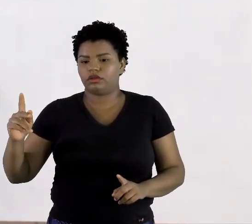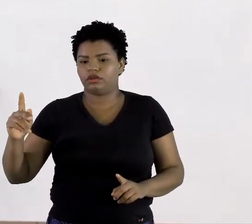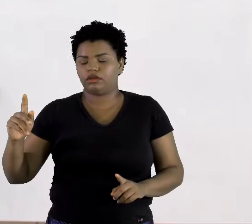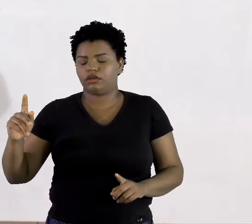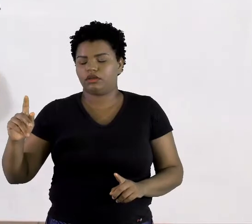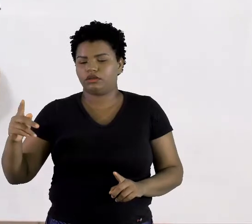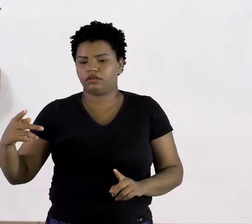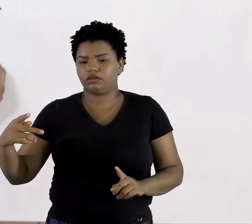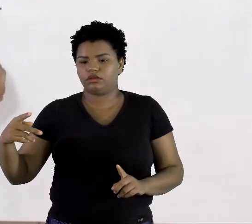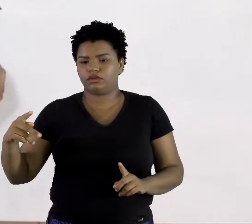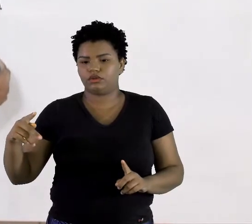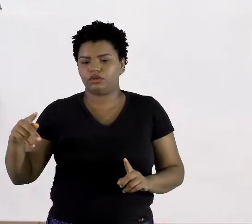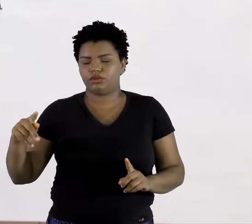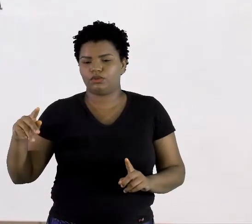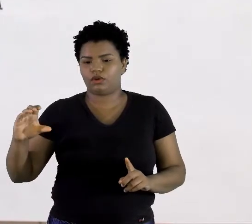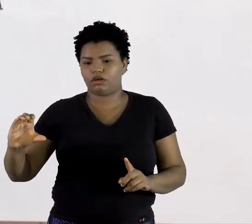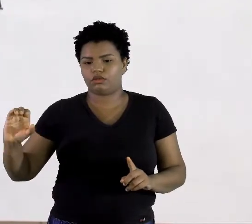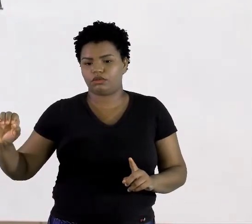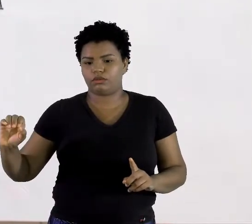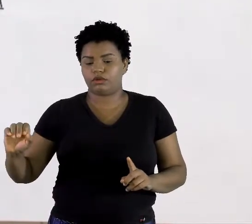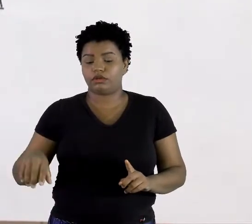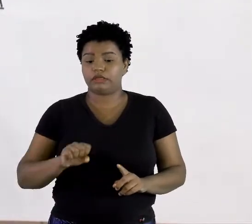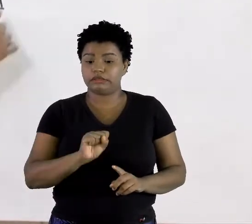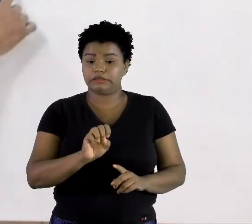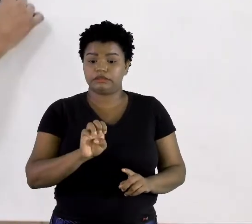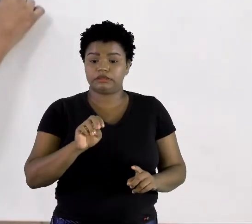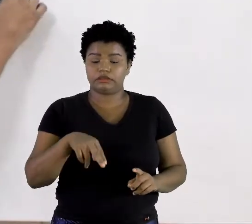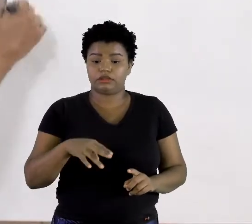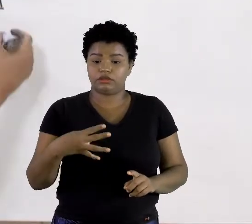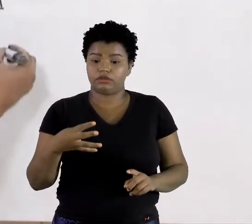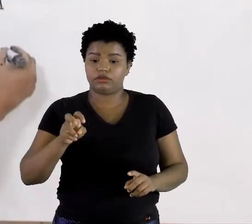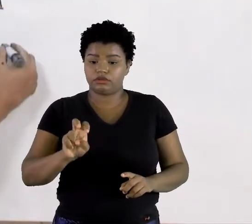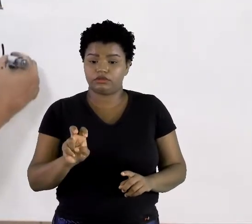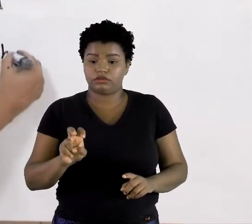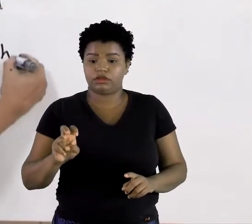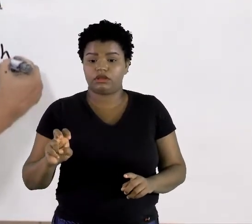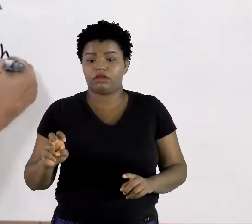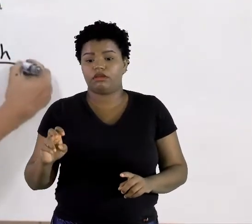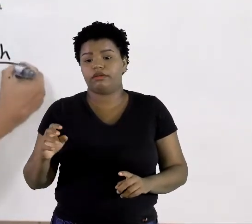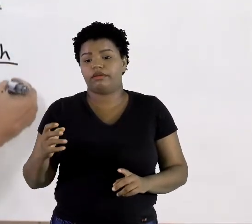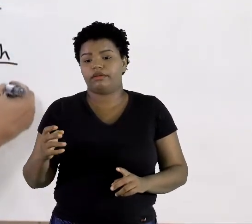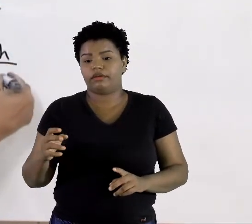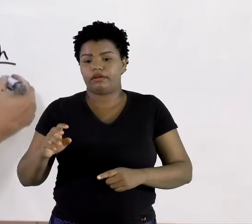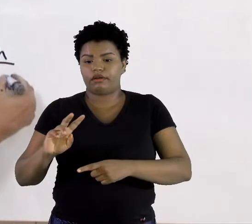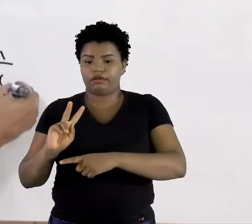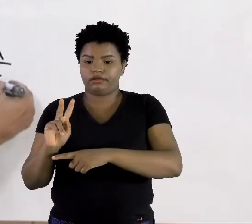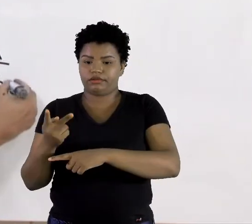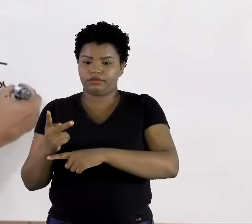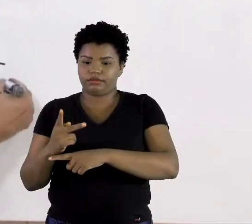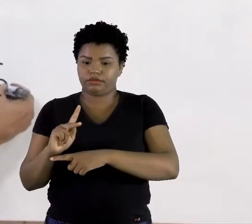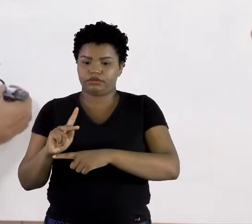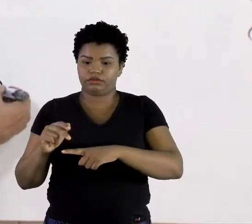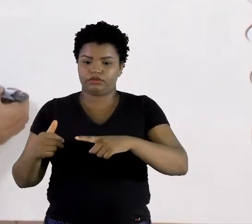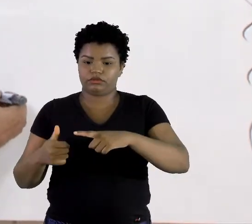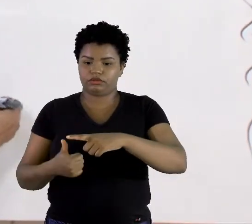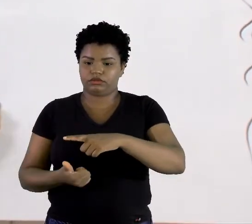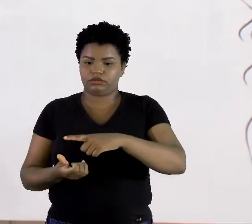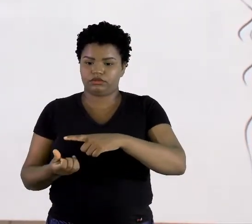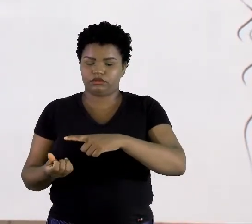seno de 45 graus vale cateto oposto sobre a